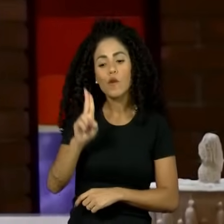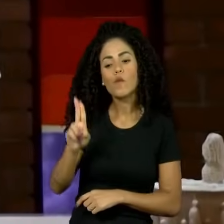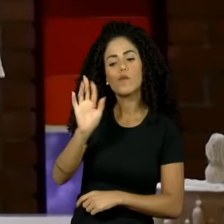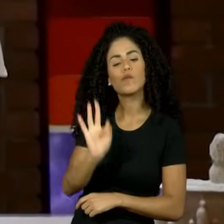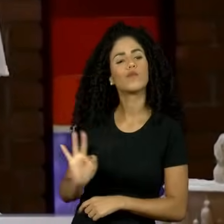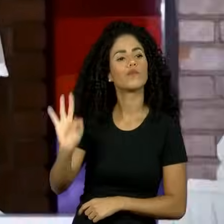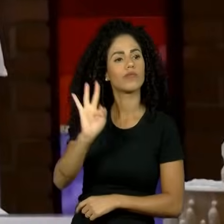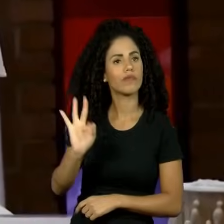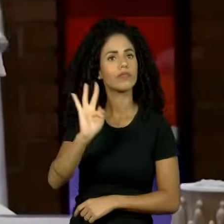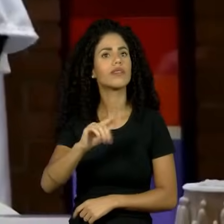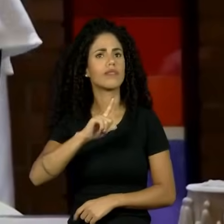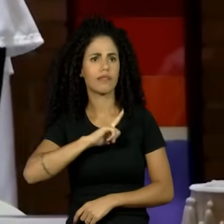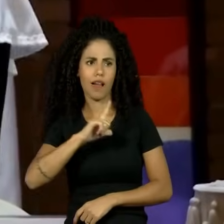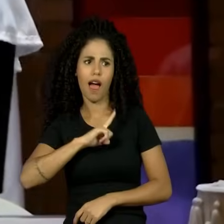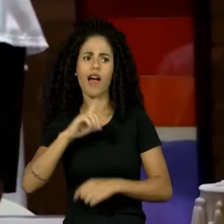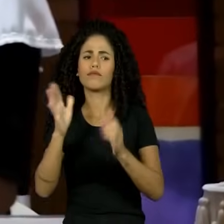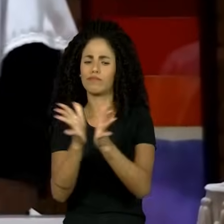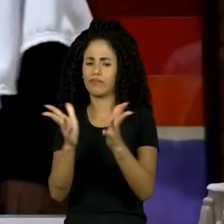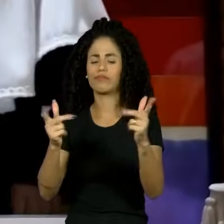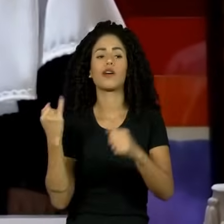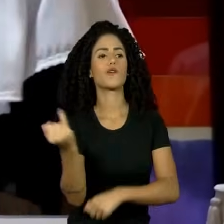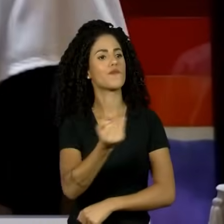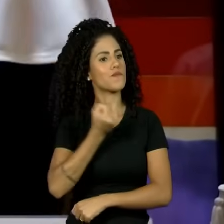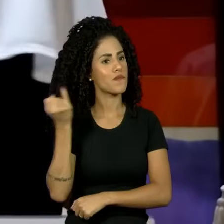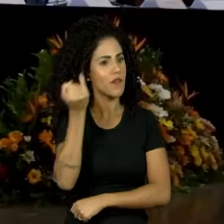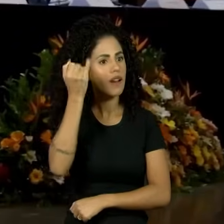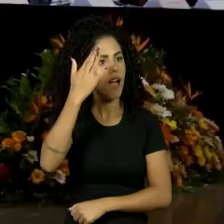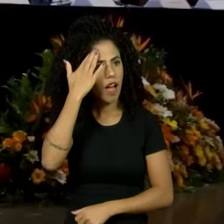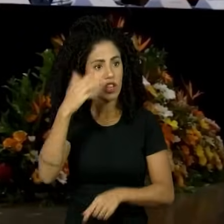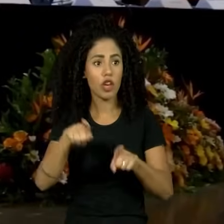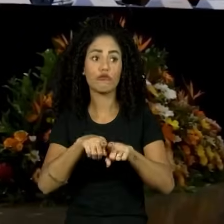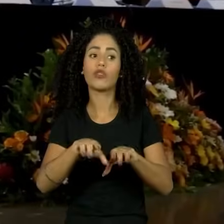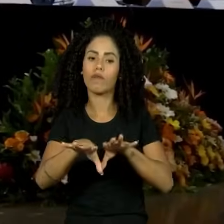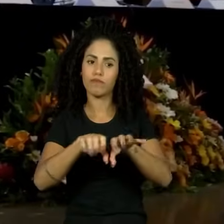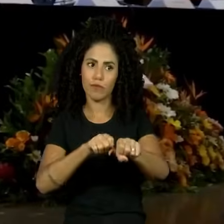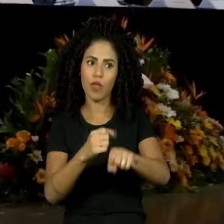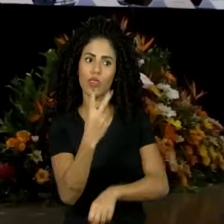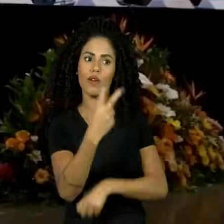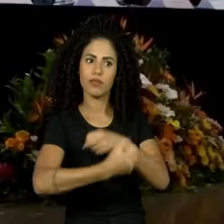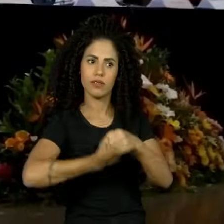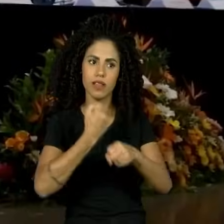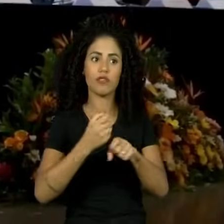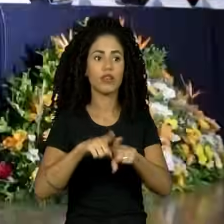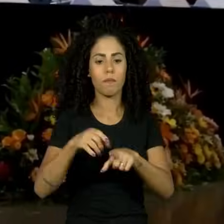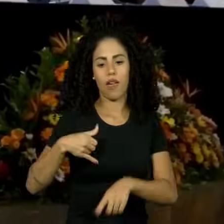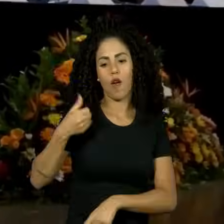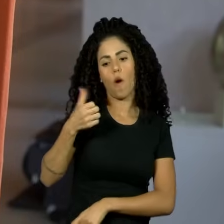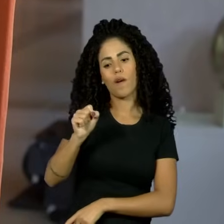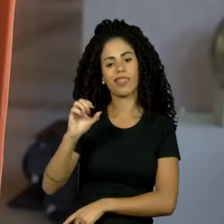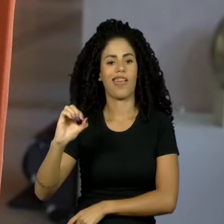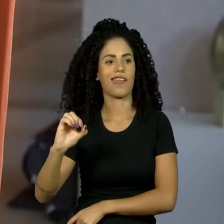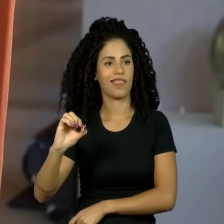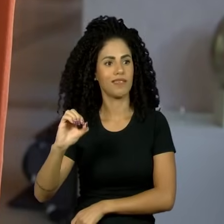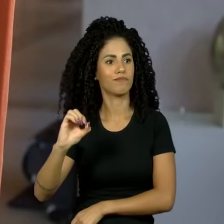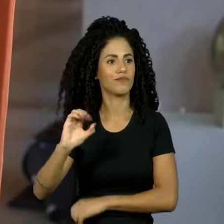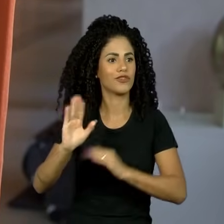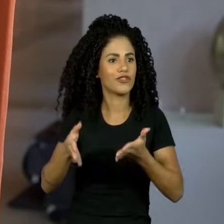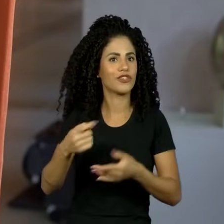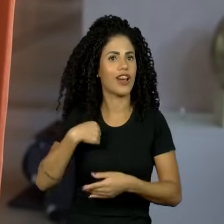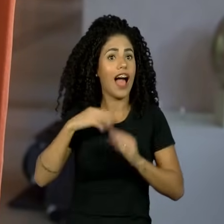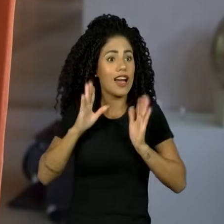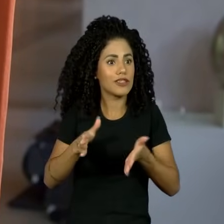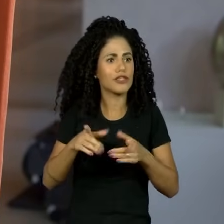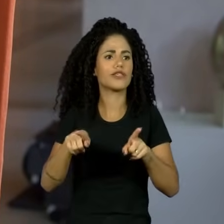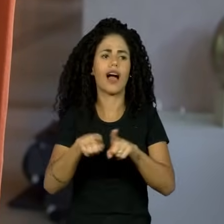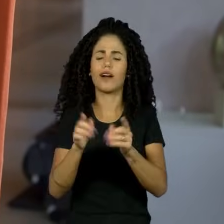universidades extremamente importantes. Eu já completei há 2 anos, 80 anos de idade, com